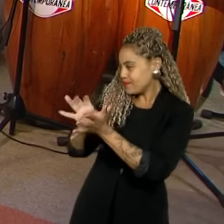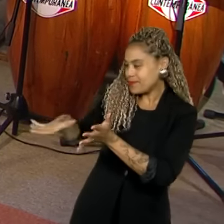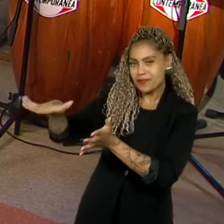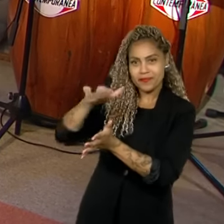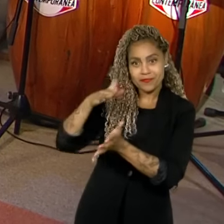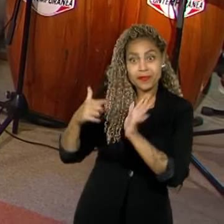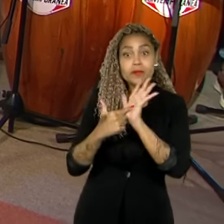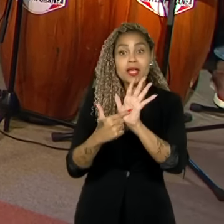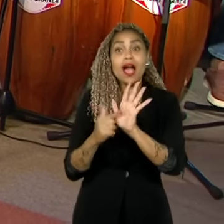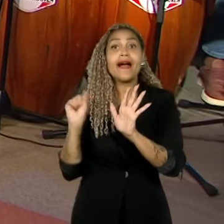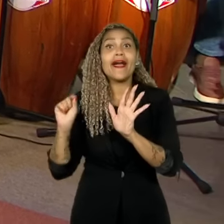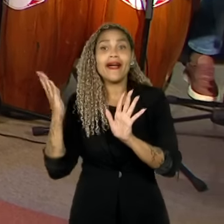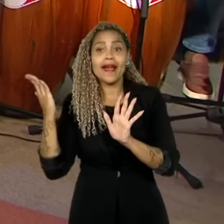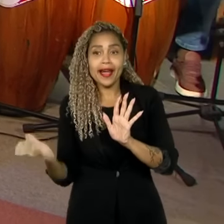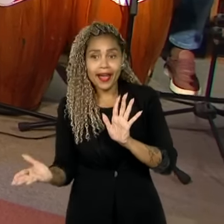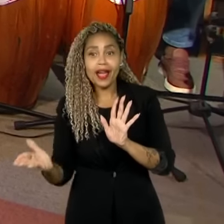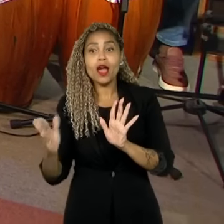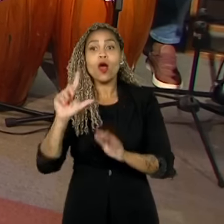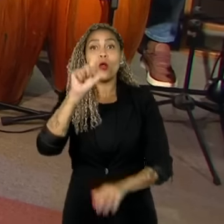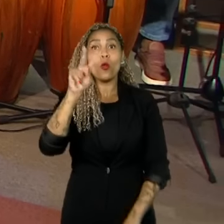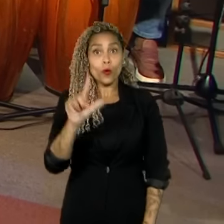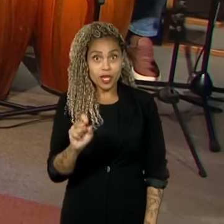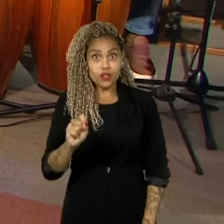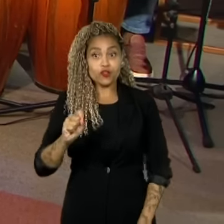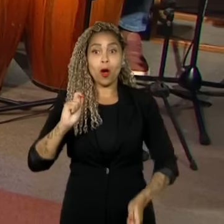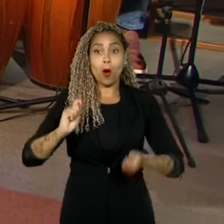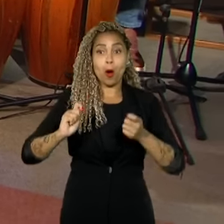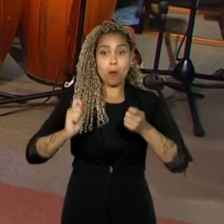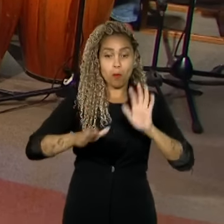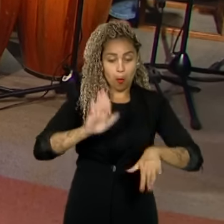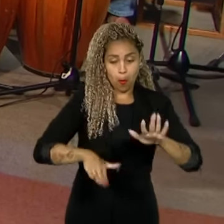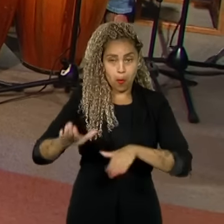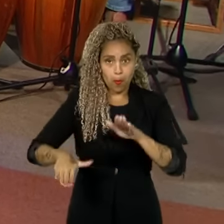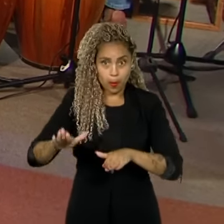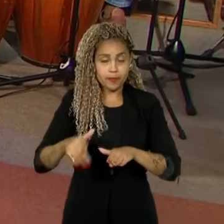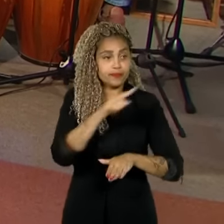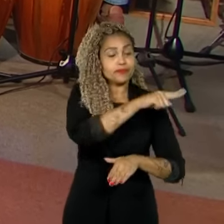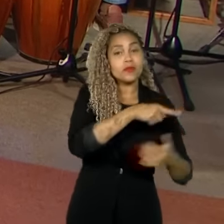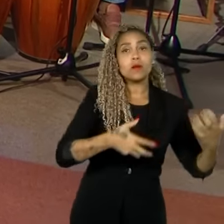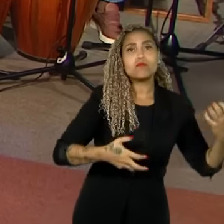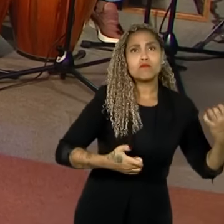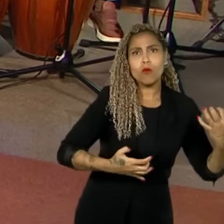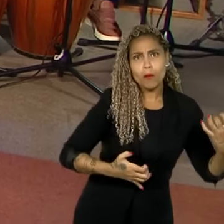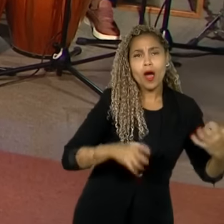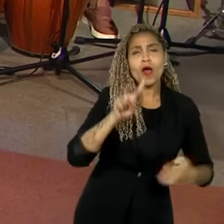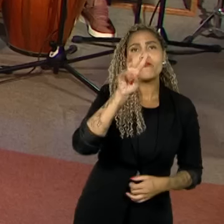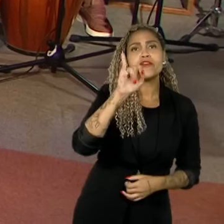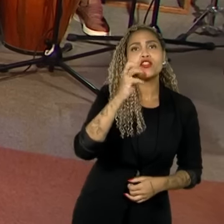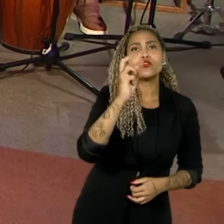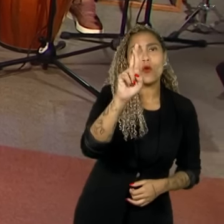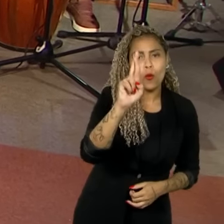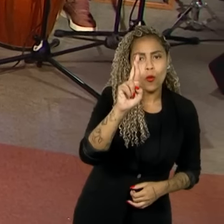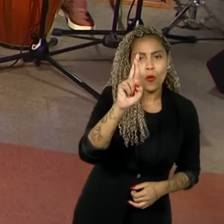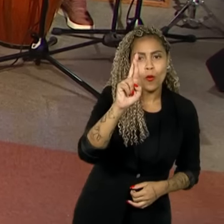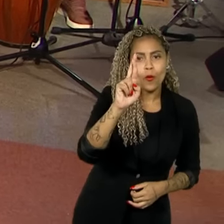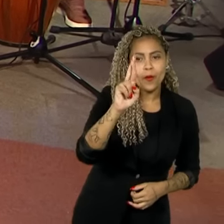Ó, aqui nas percussões, Luiz Augusto. E no violão, Vitor